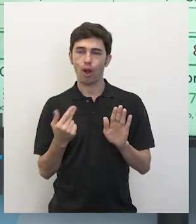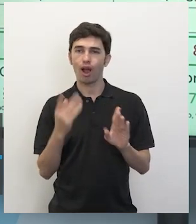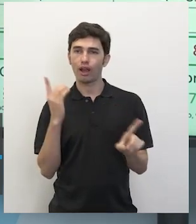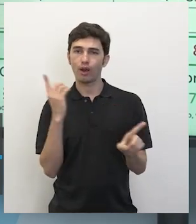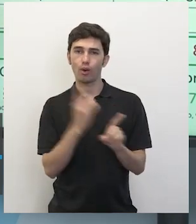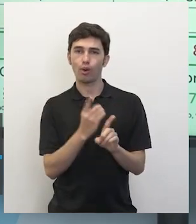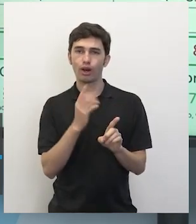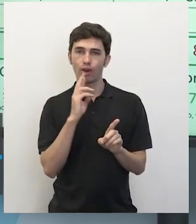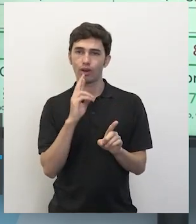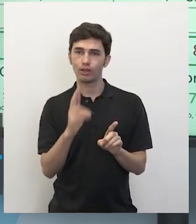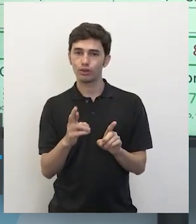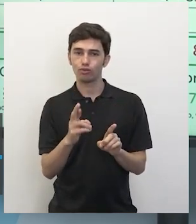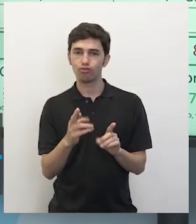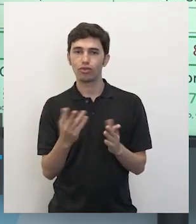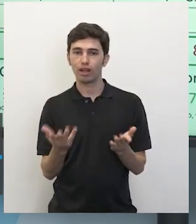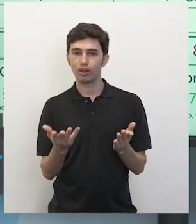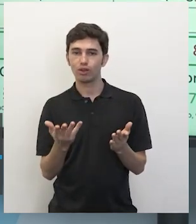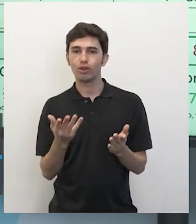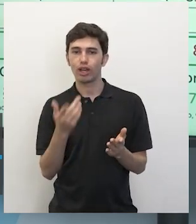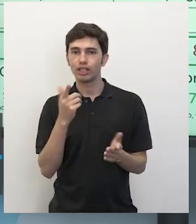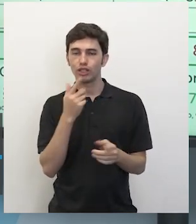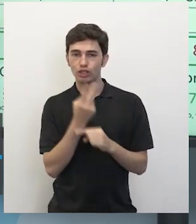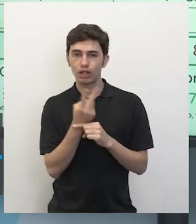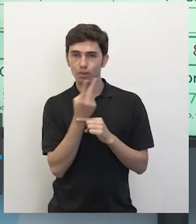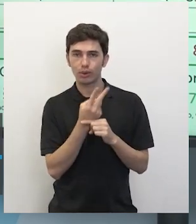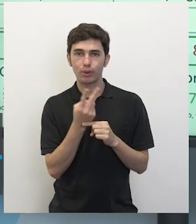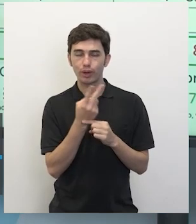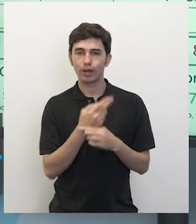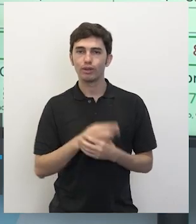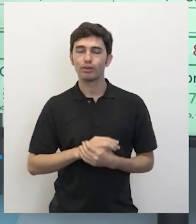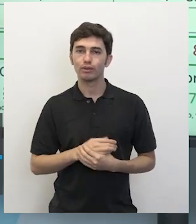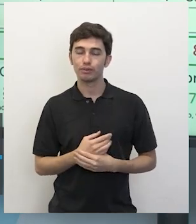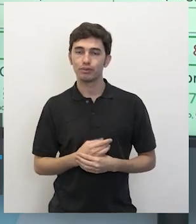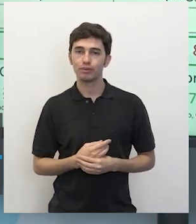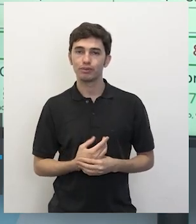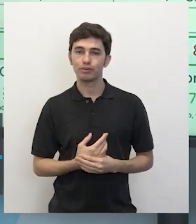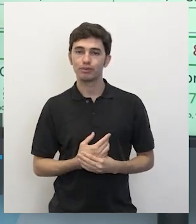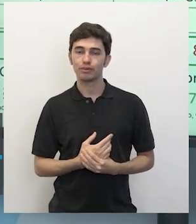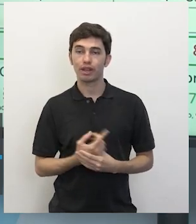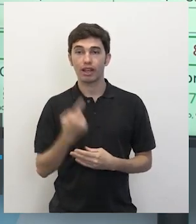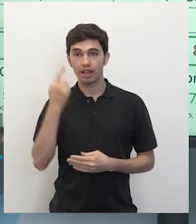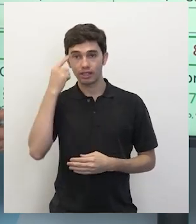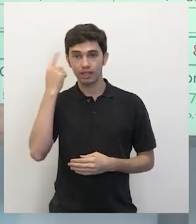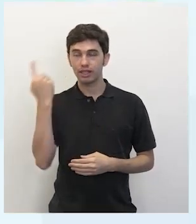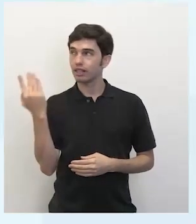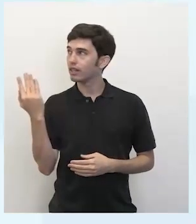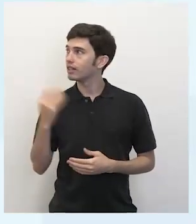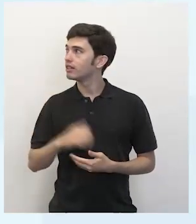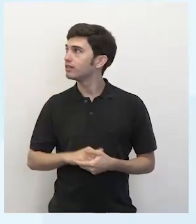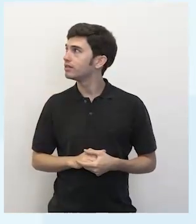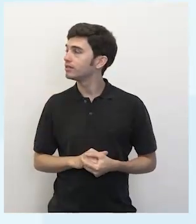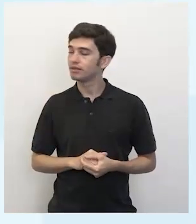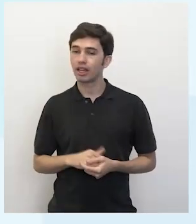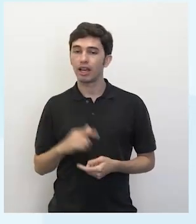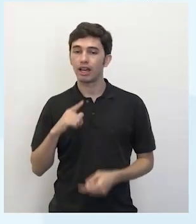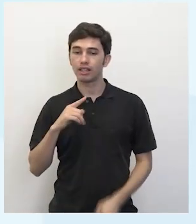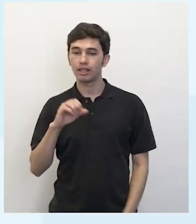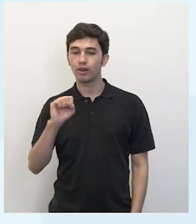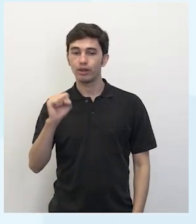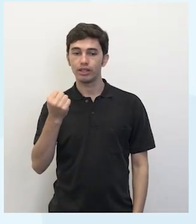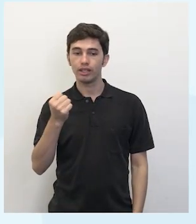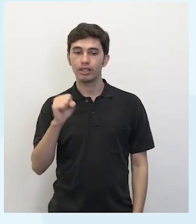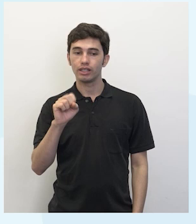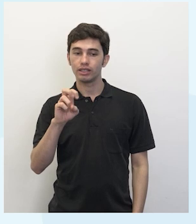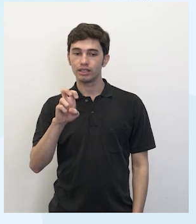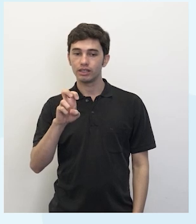Achar o resultado que a gente busca, tá? Então, é essa a ideia, tá ok? Então, aqui, ó, temos